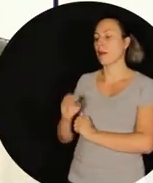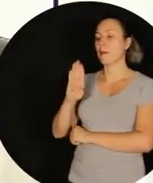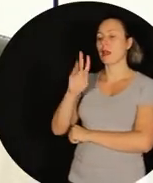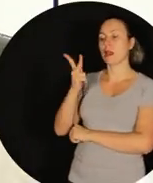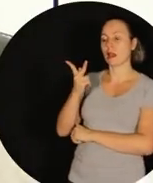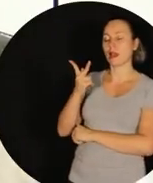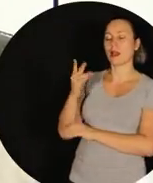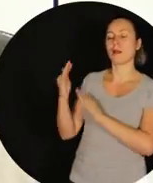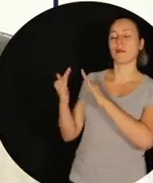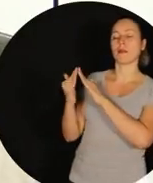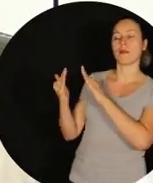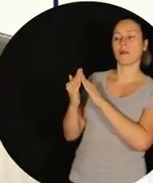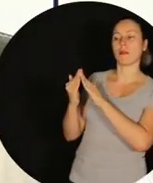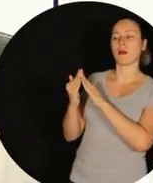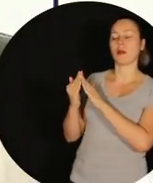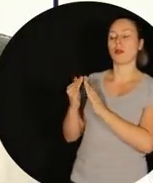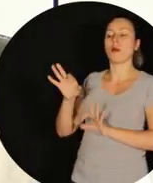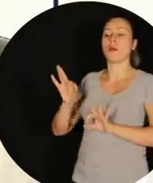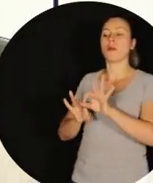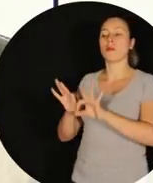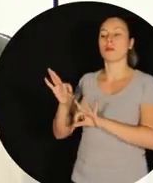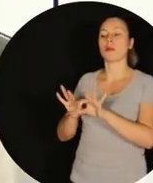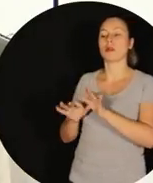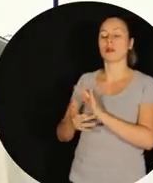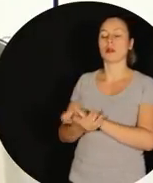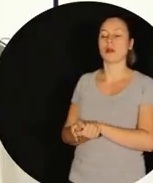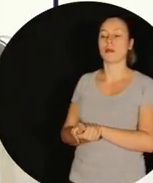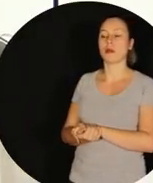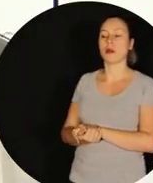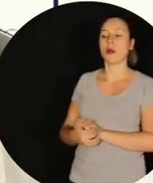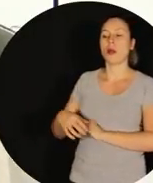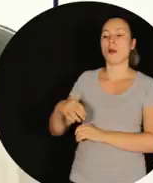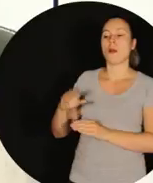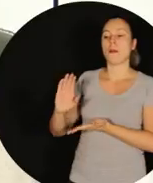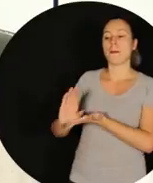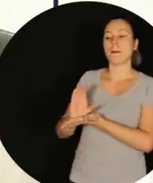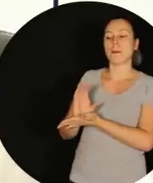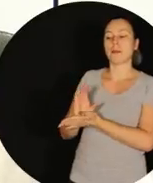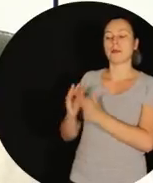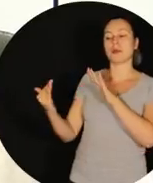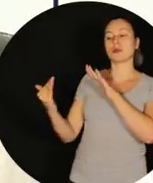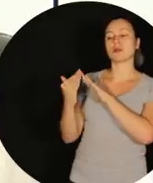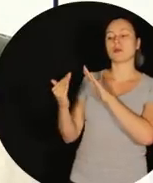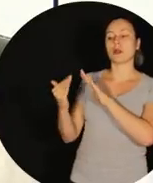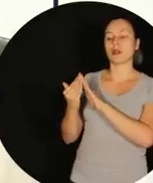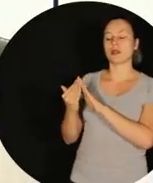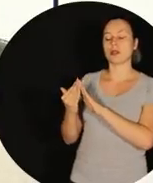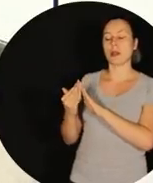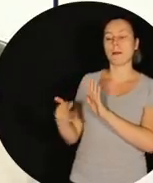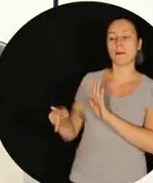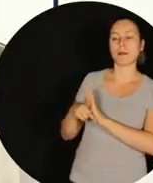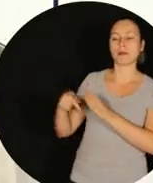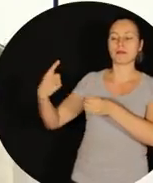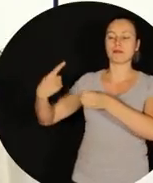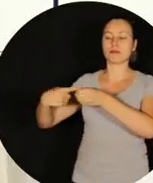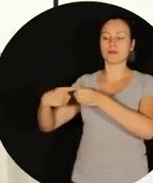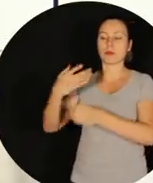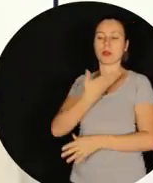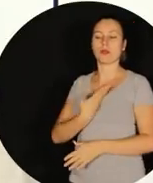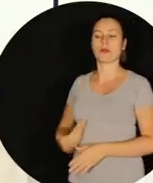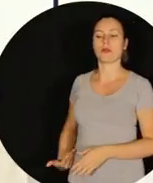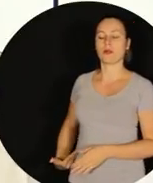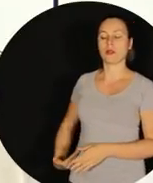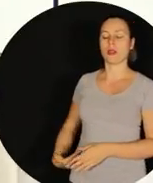eu moro, eu moro em Belo Horizonte, eu faço parte de um programa chamado Bolsa Moradia, um repasse do governo municipal para